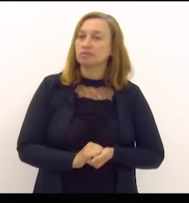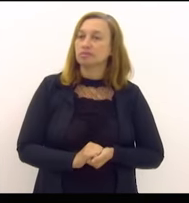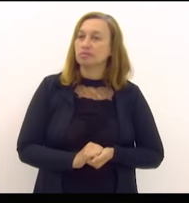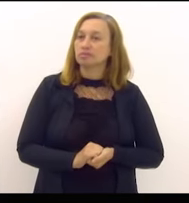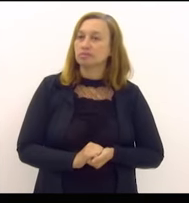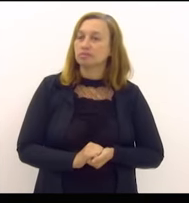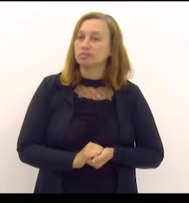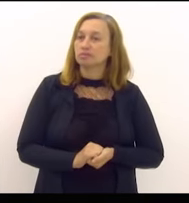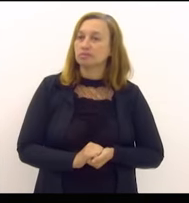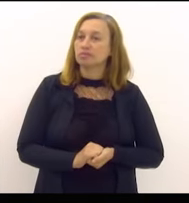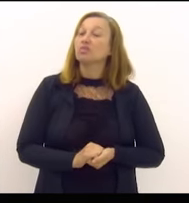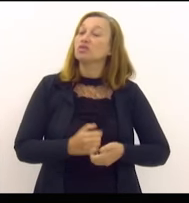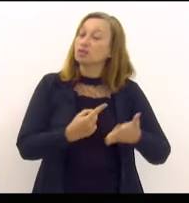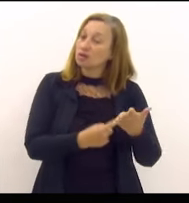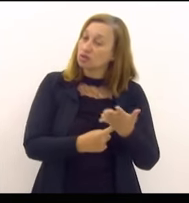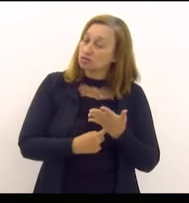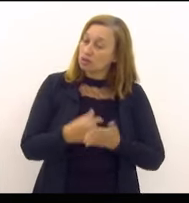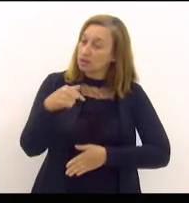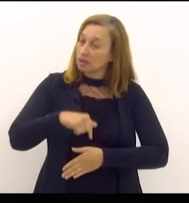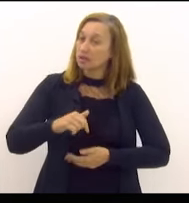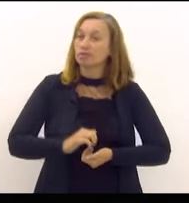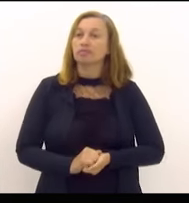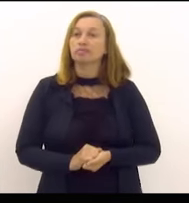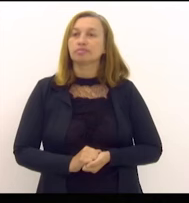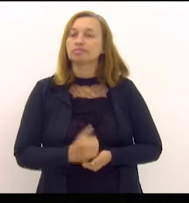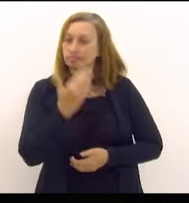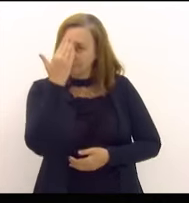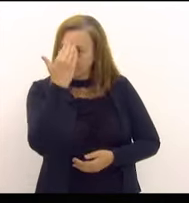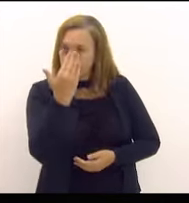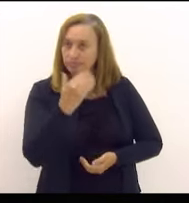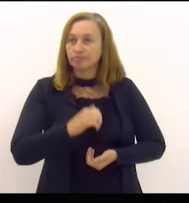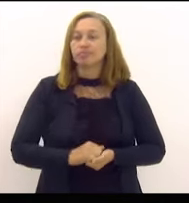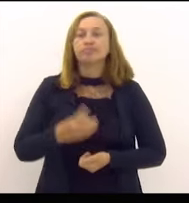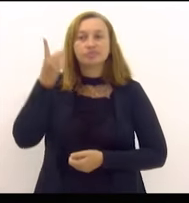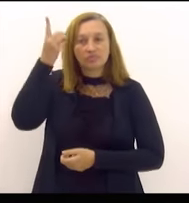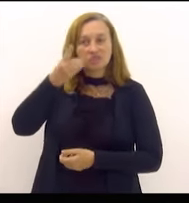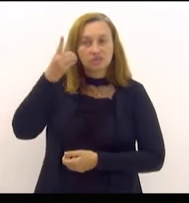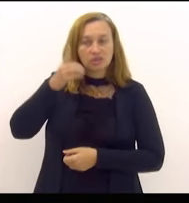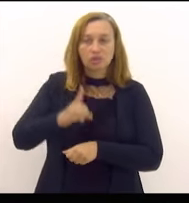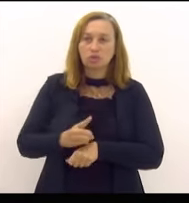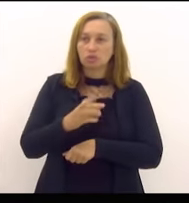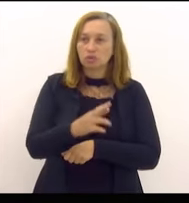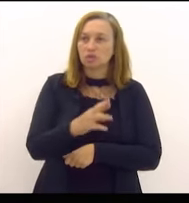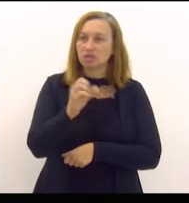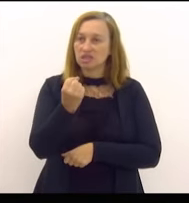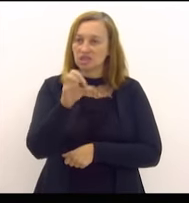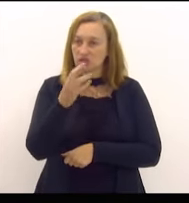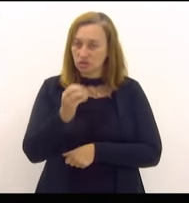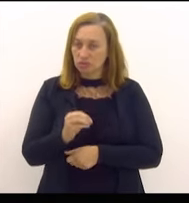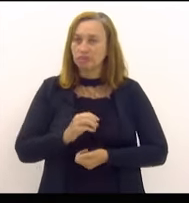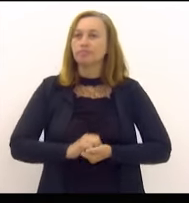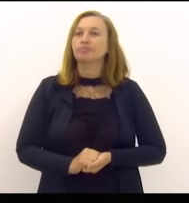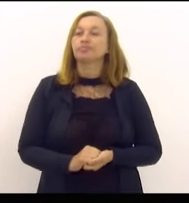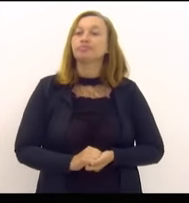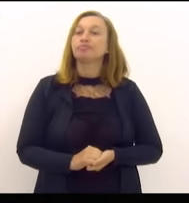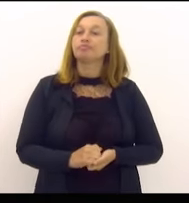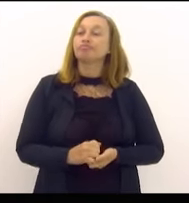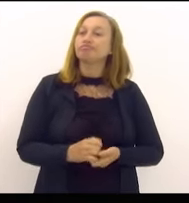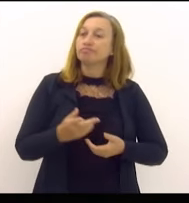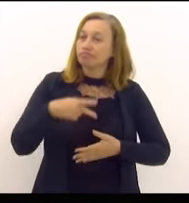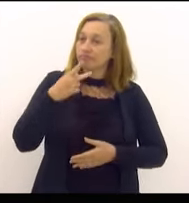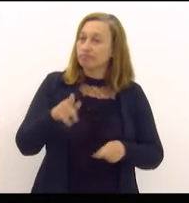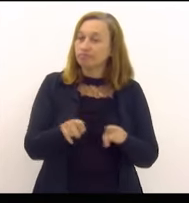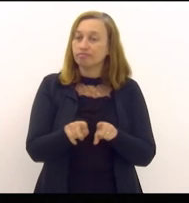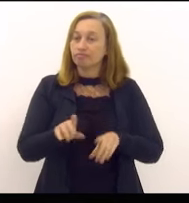passagem, prontamente atendida aqui. E agradecer, inclusive, ao deputado doutor Serginho por isso. E eu quero destacar